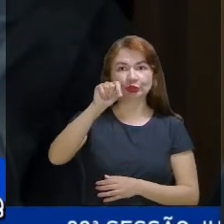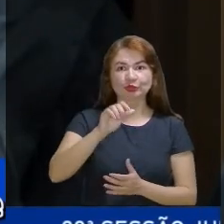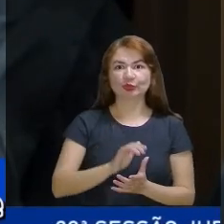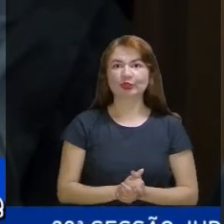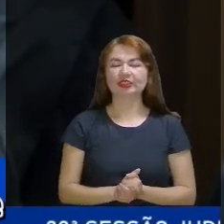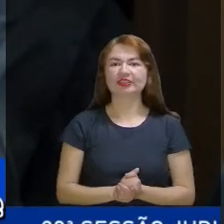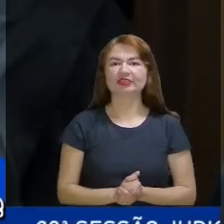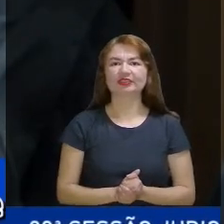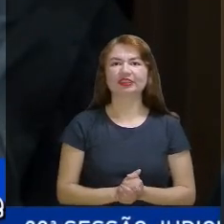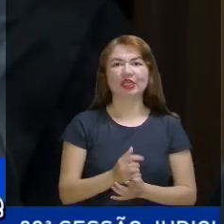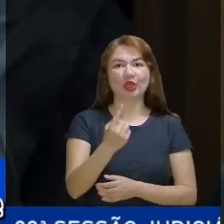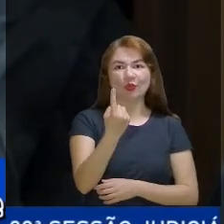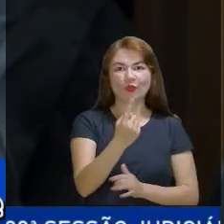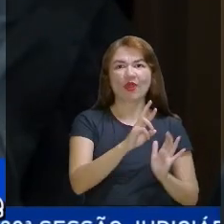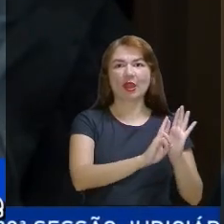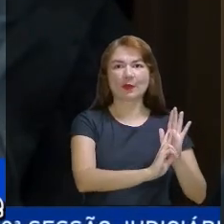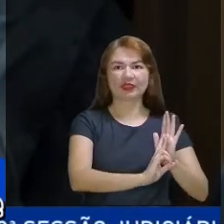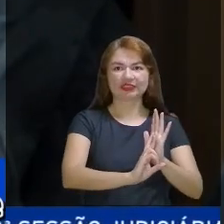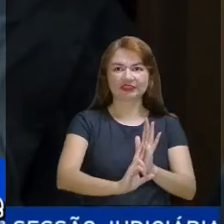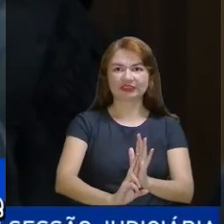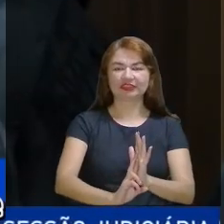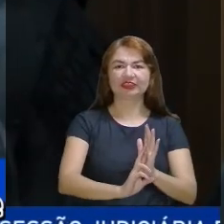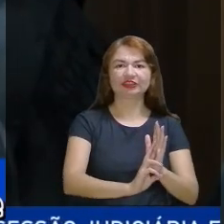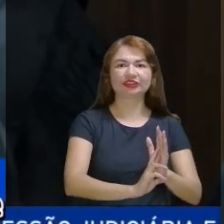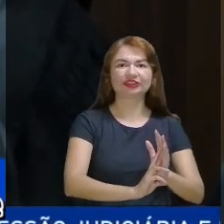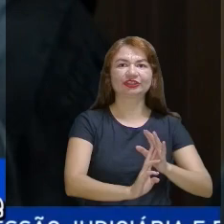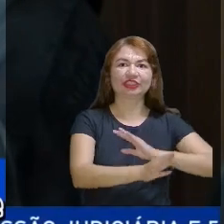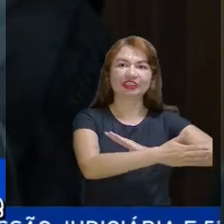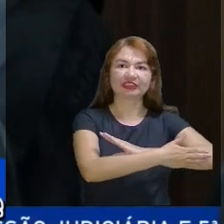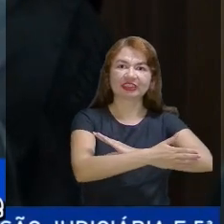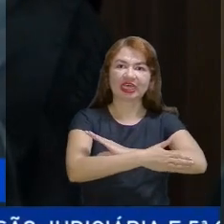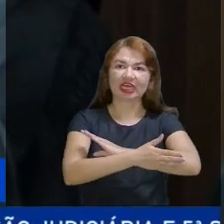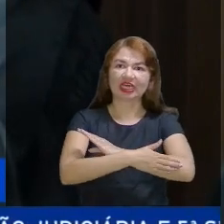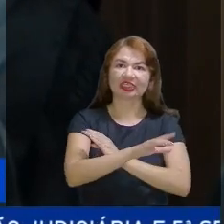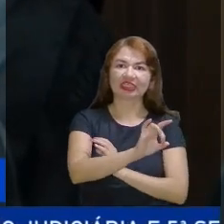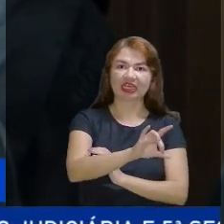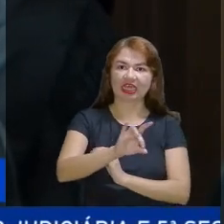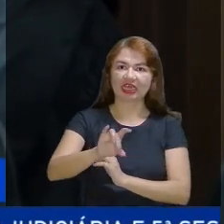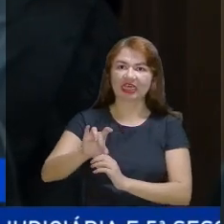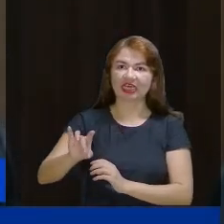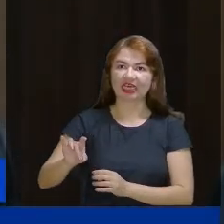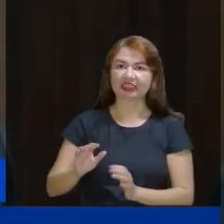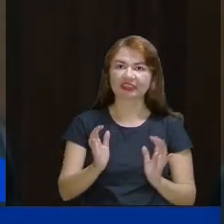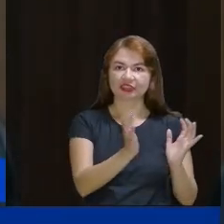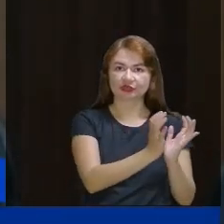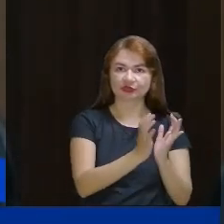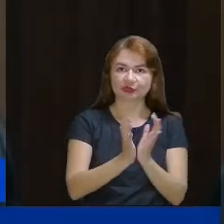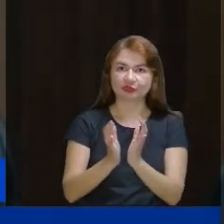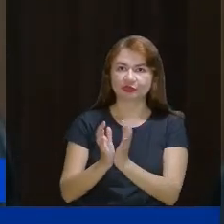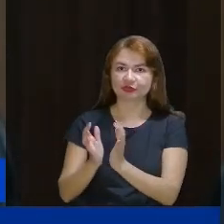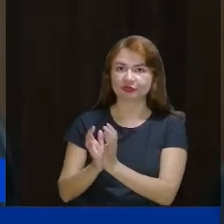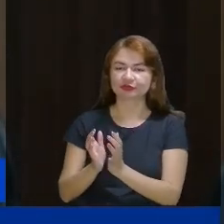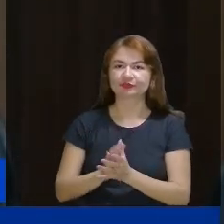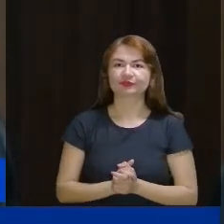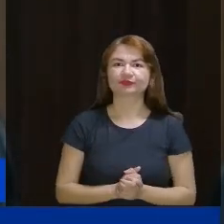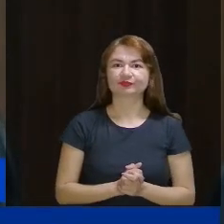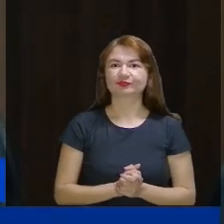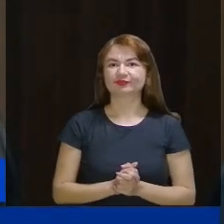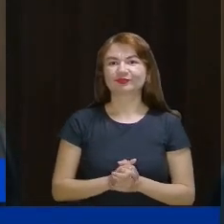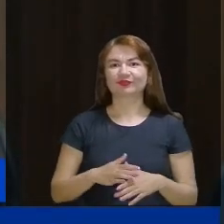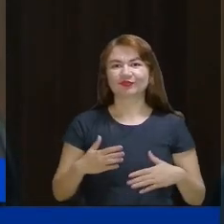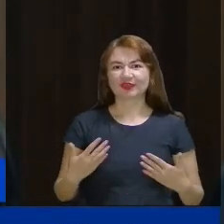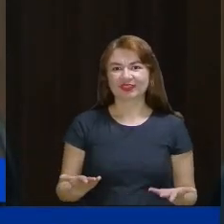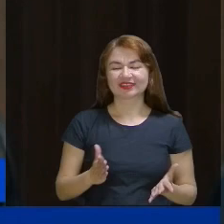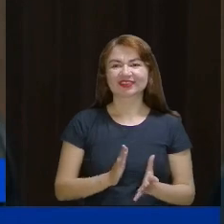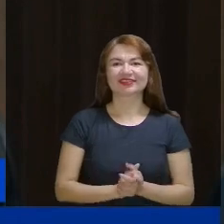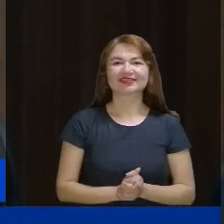processo eleitoral igualzinho como ocorre quando tem eleição para prefeito, para vereador, né? De lavada, ia ser assim,